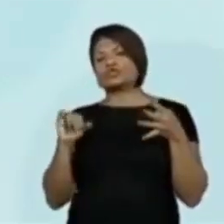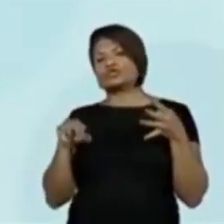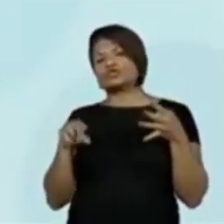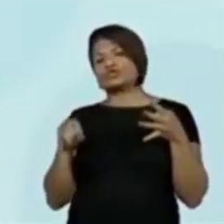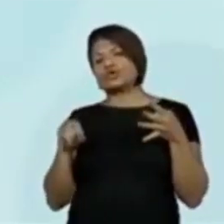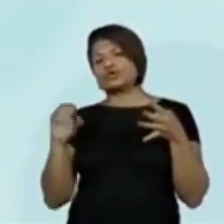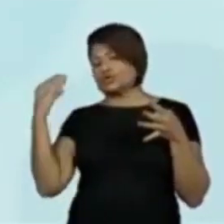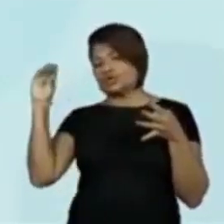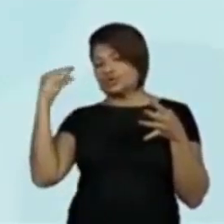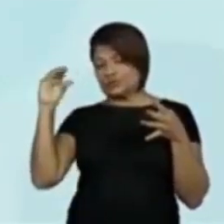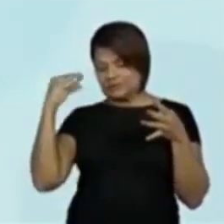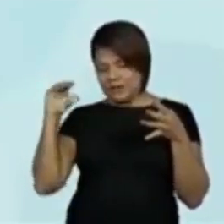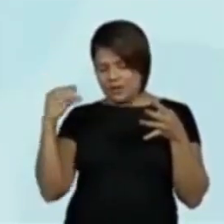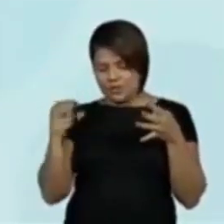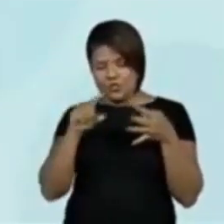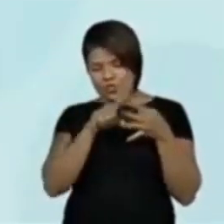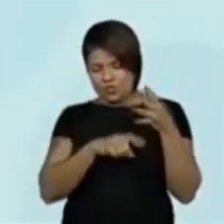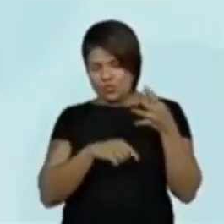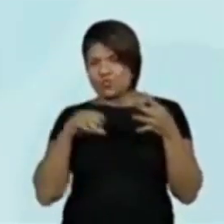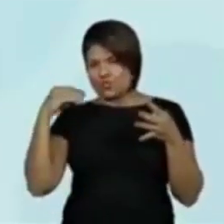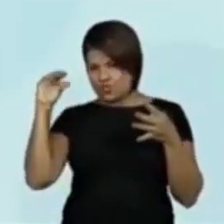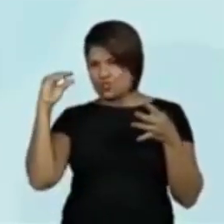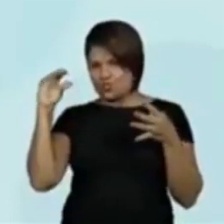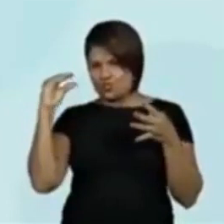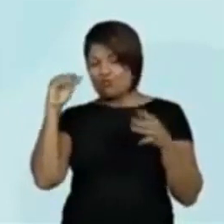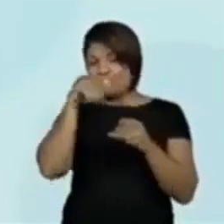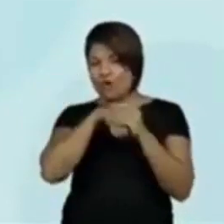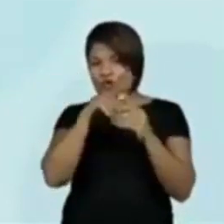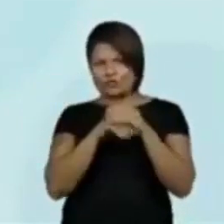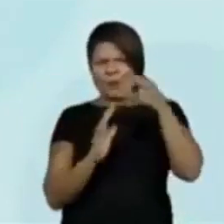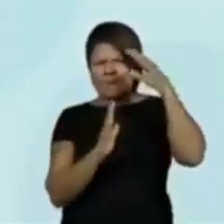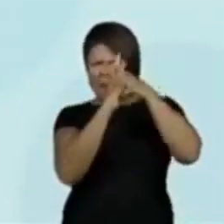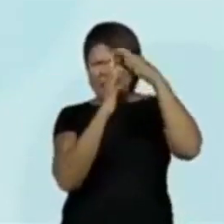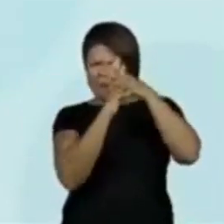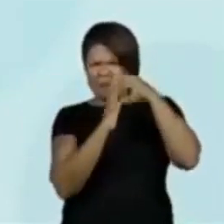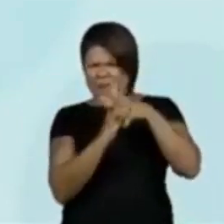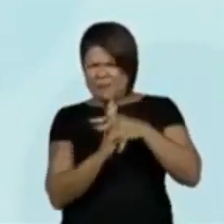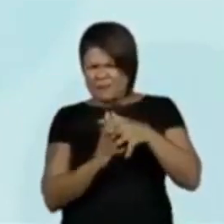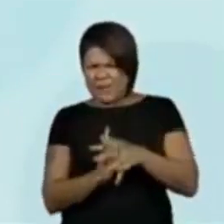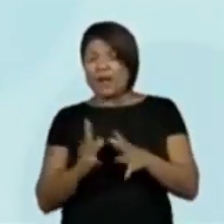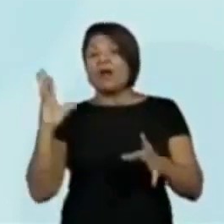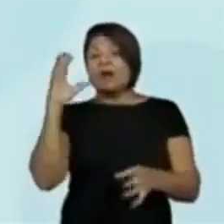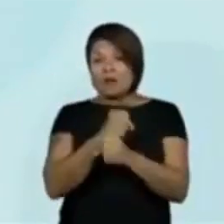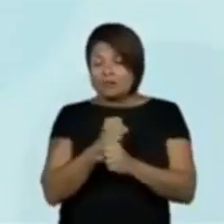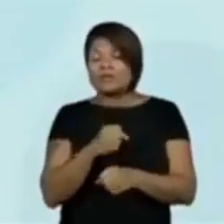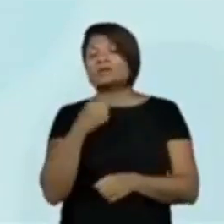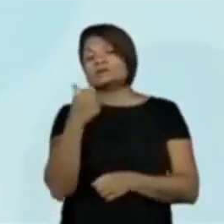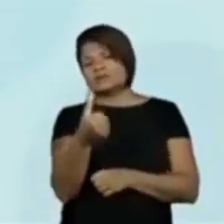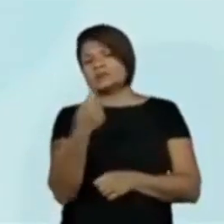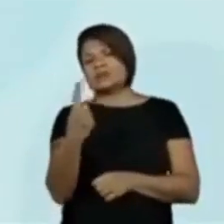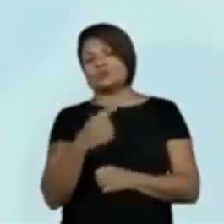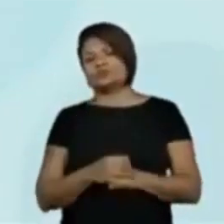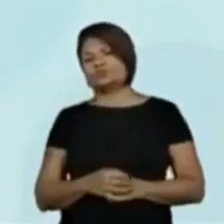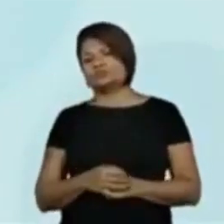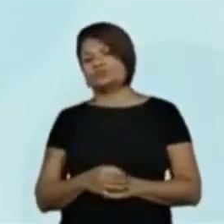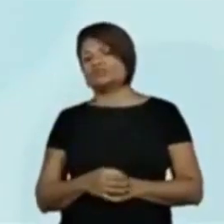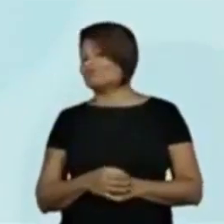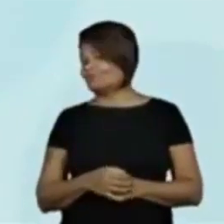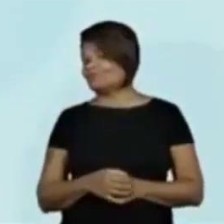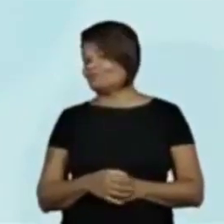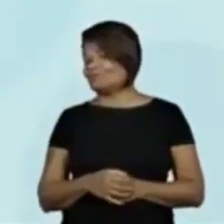escolhidos resulta em 61. Será que isso é verdade? Que dados eu